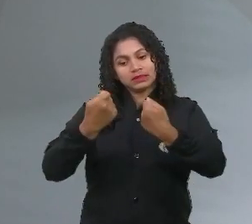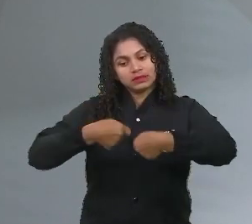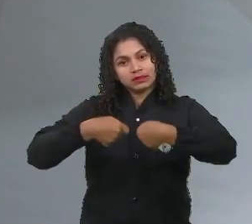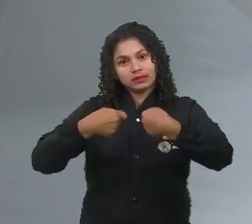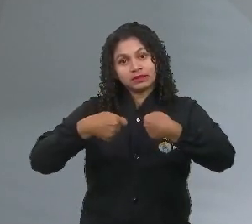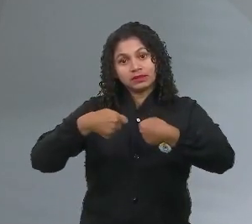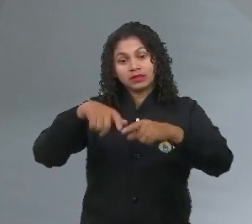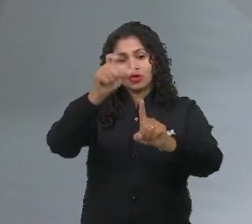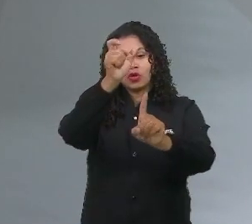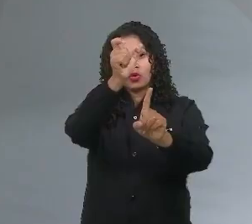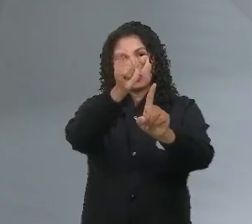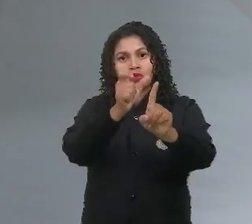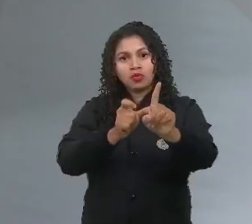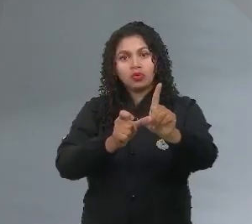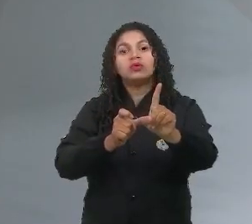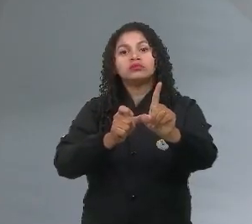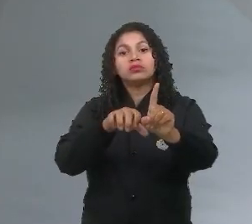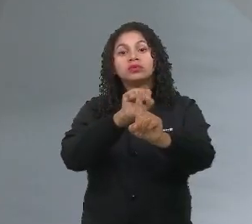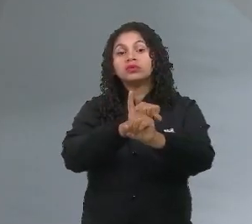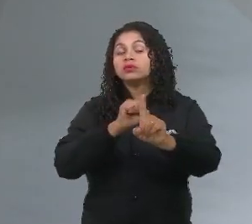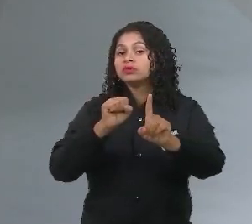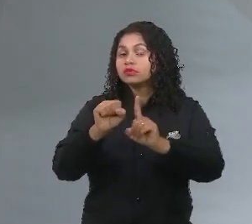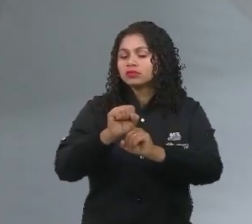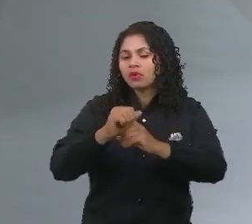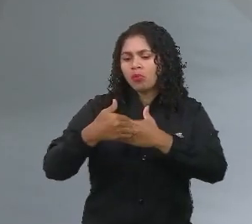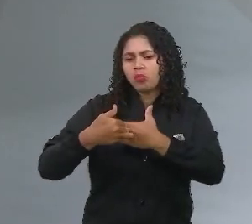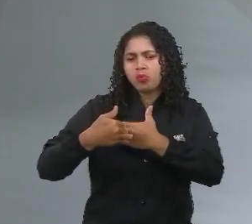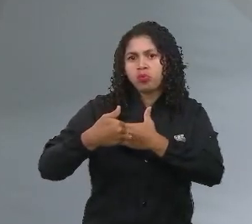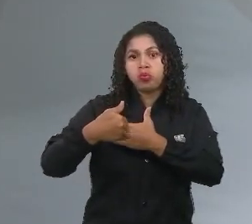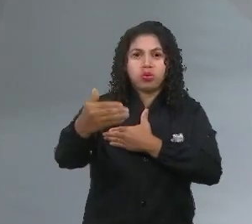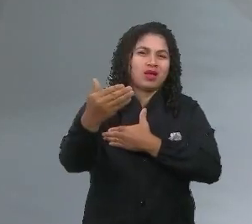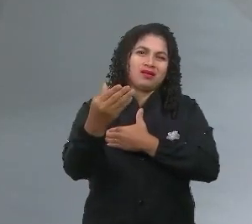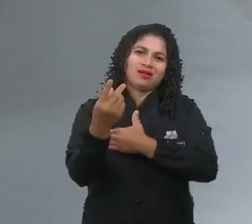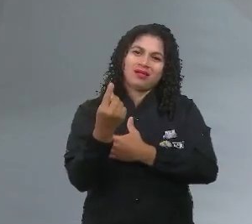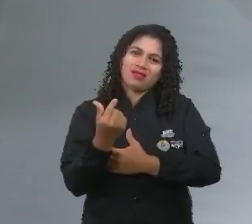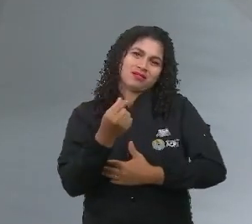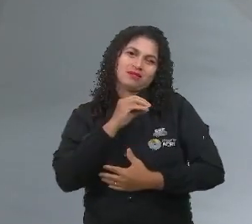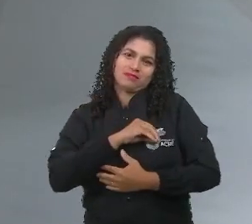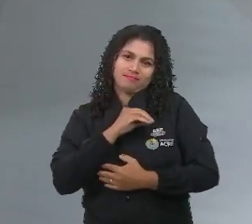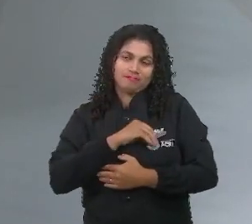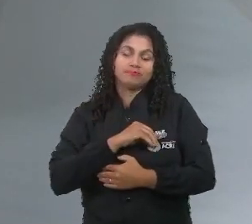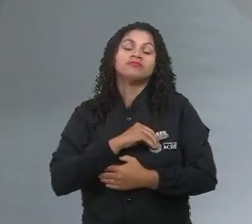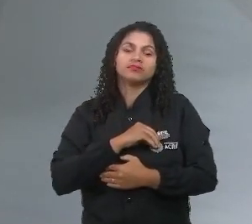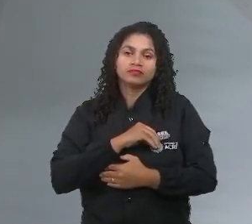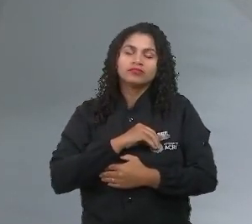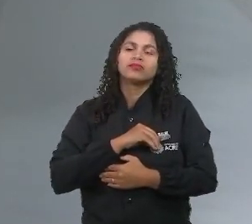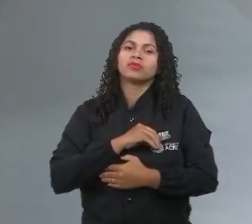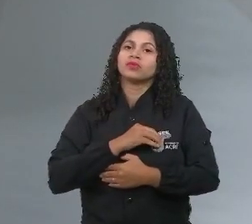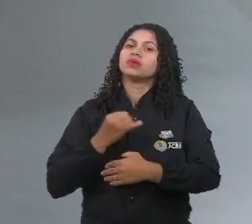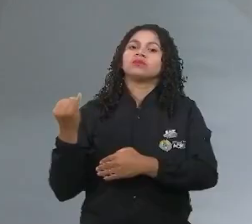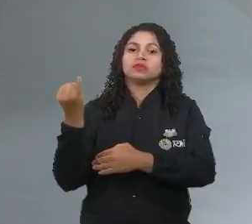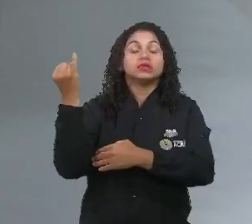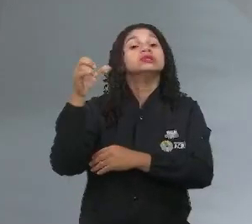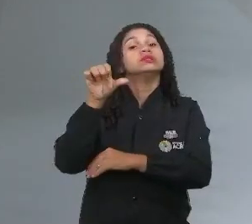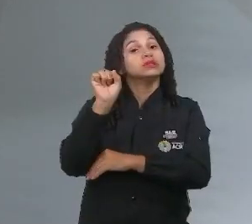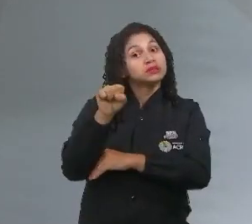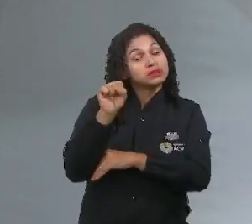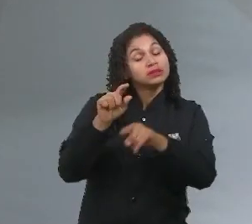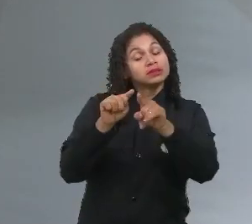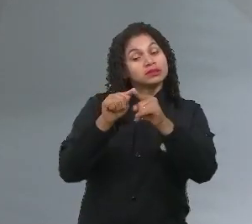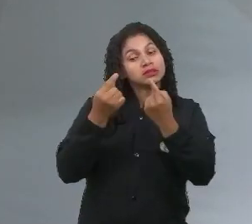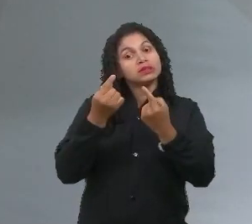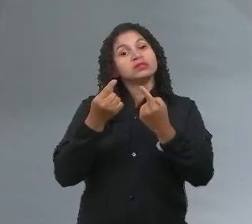pode apresentar, vão além da questão salarial, que, claro, tem a sua relevância. Existem as formas